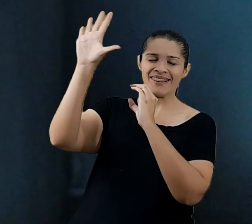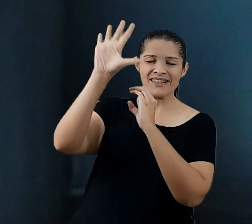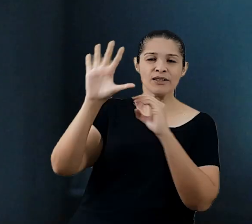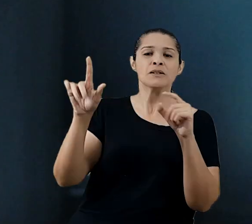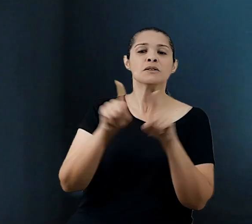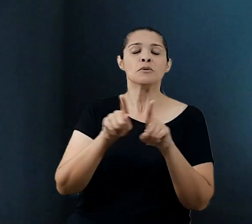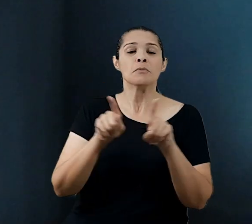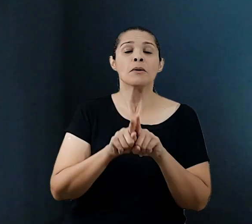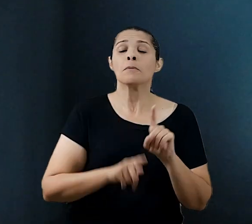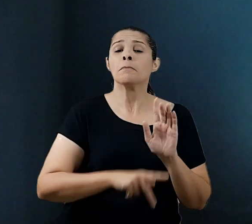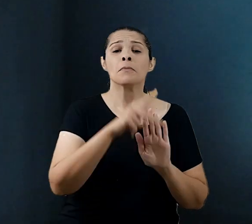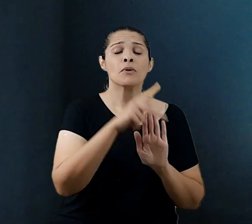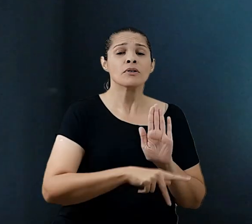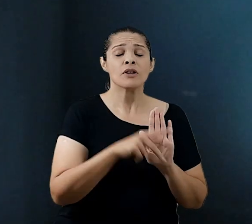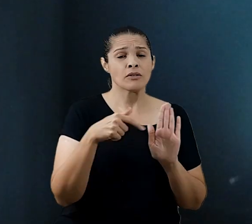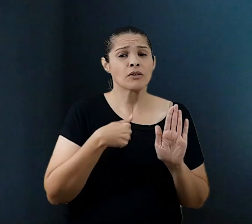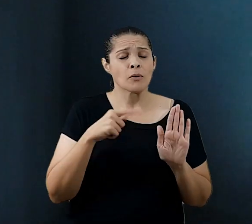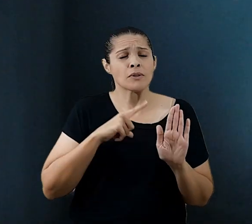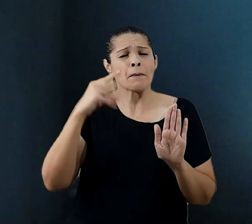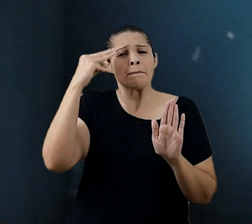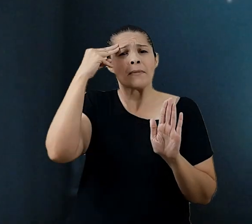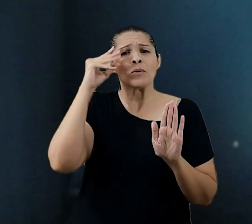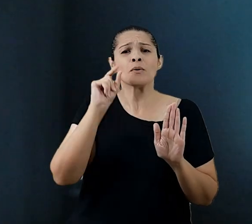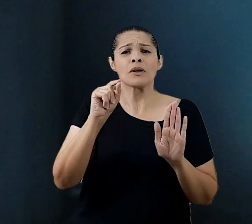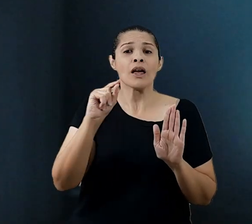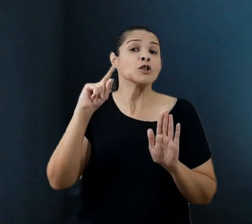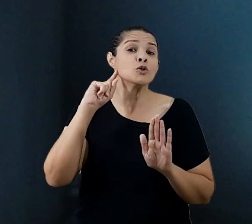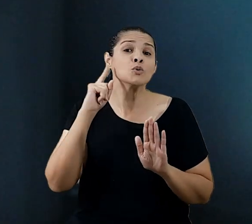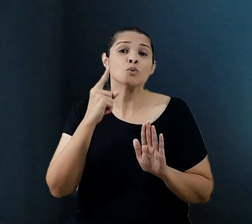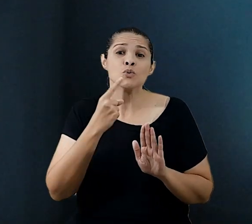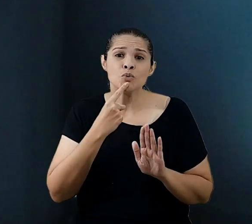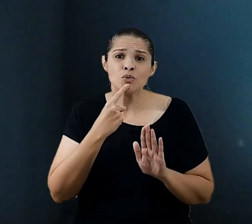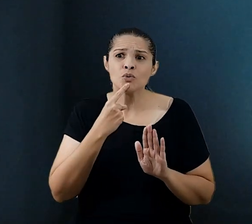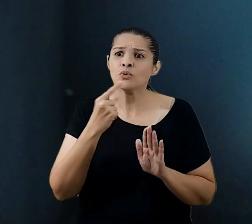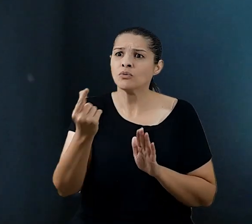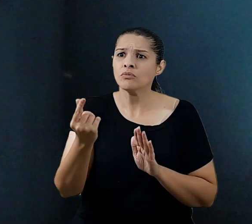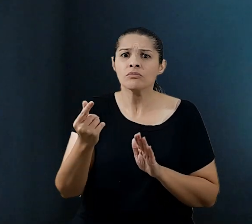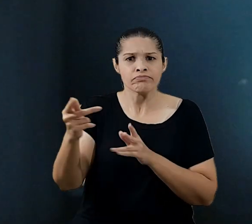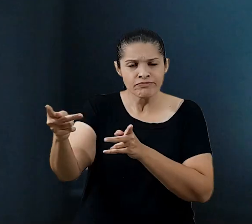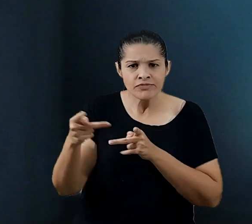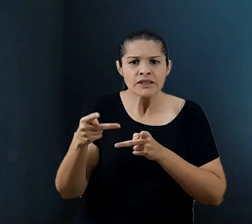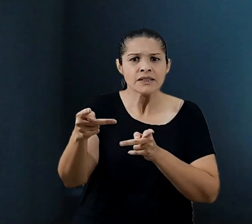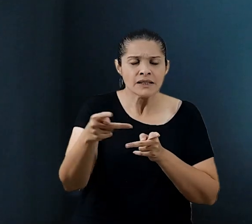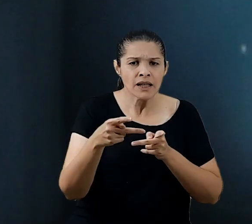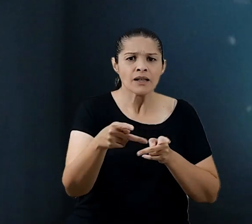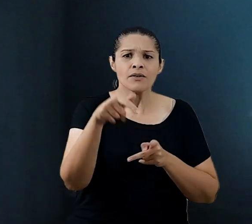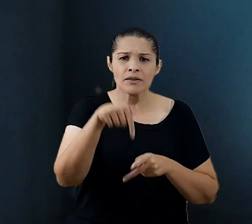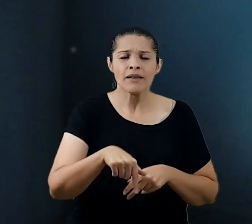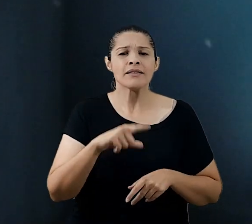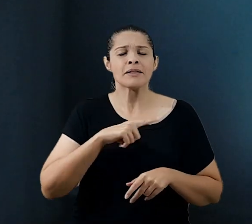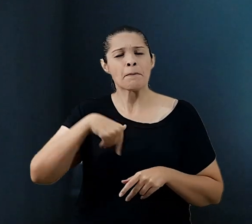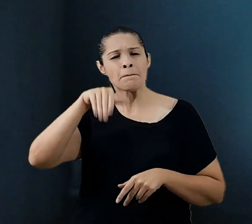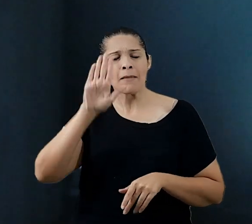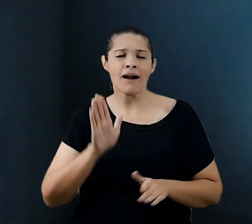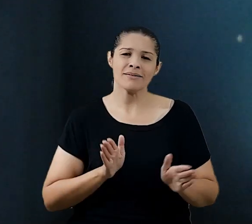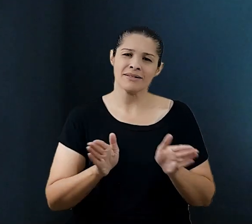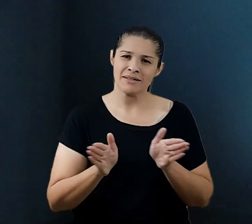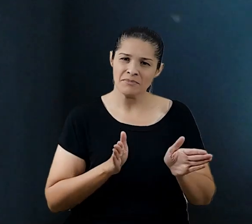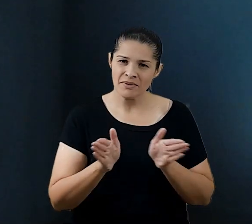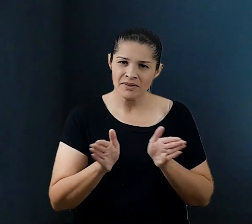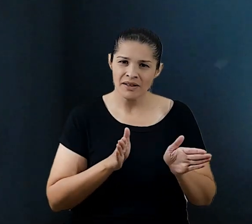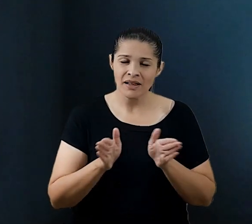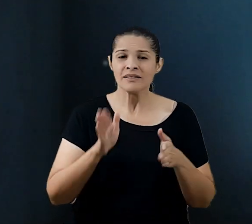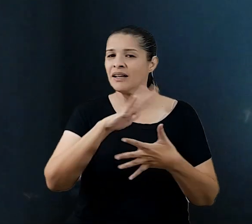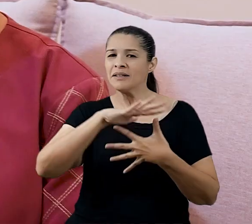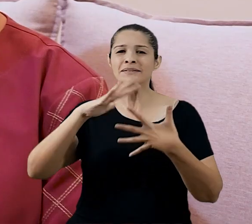um projeto que eu tenho em mente, que é para trazer pessoas surdas para conhecer o observatório, para ter mais acessibilidade, por meio da